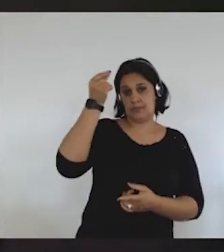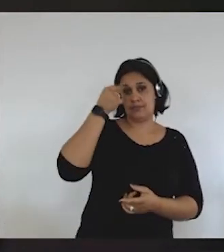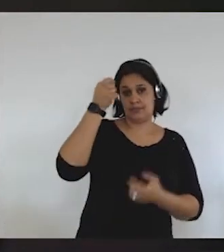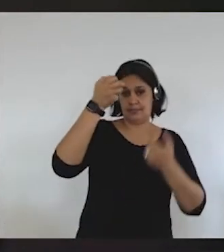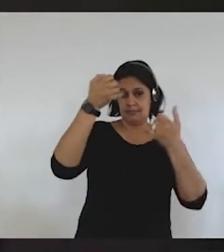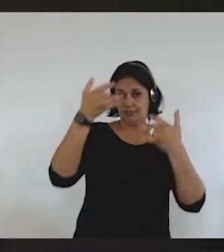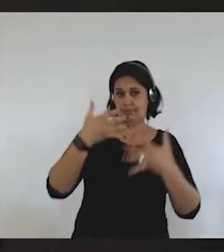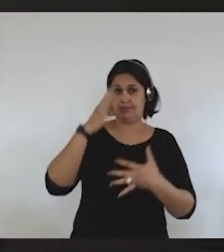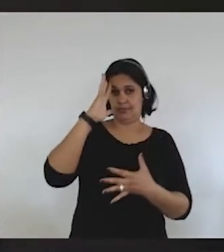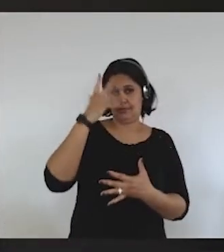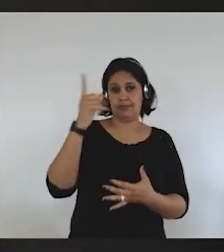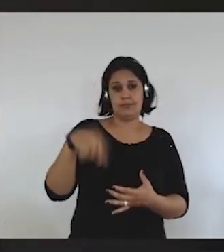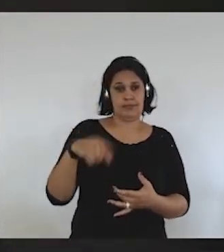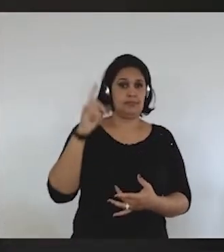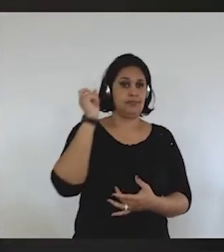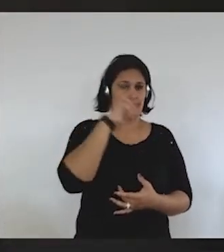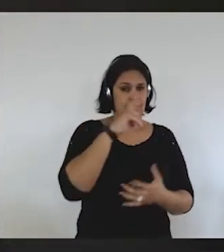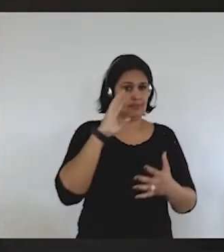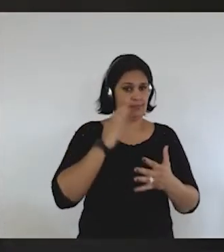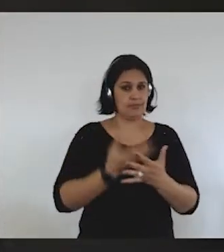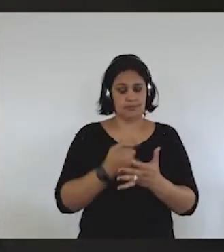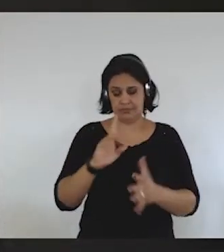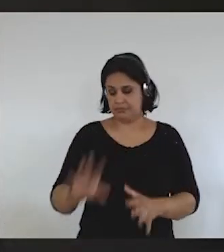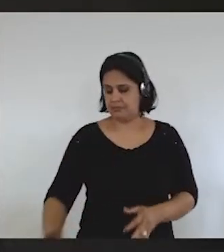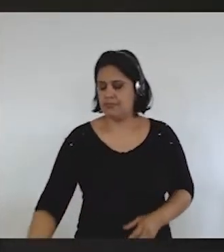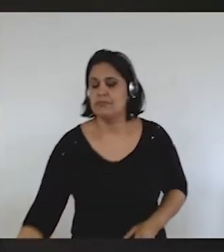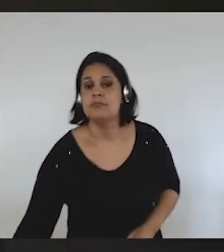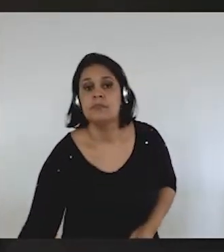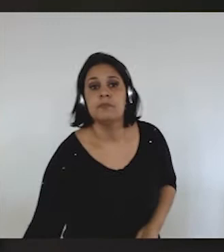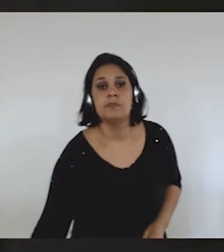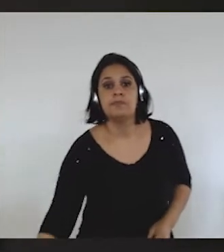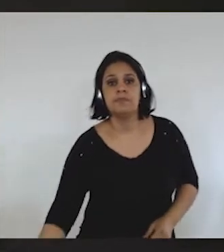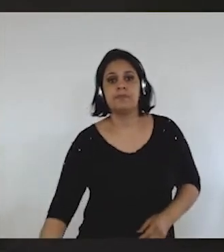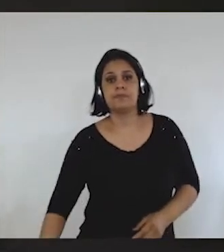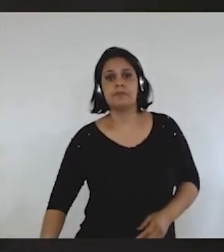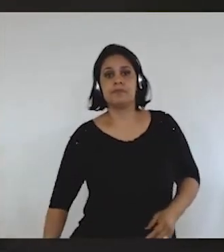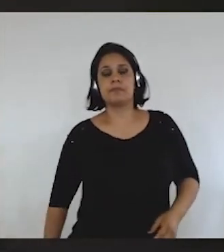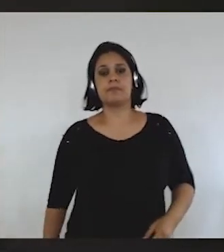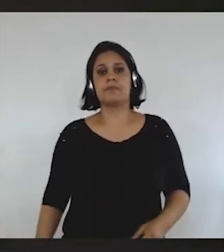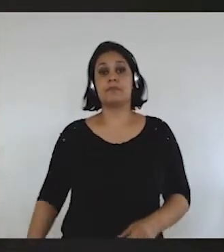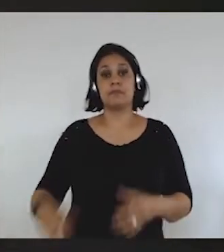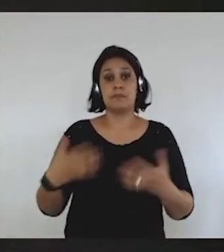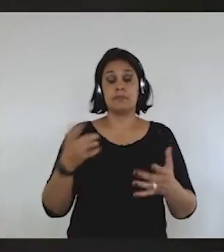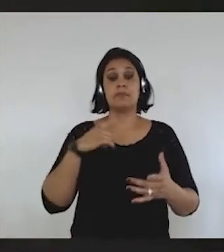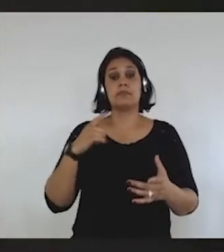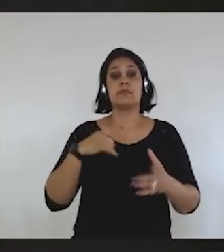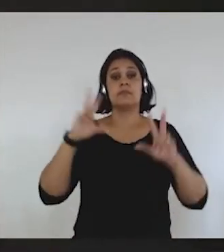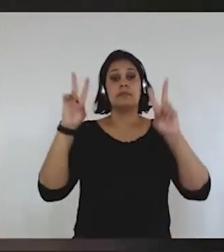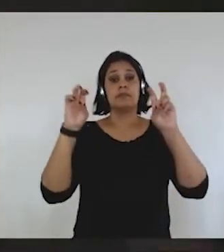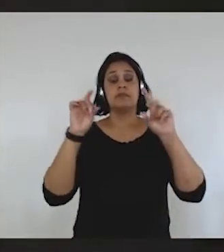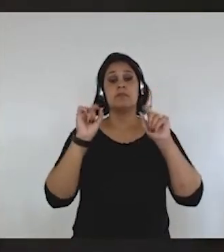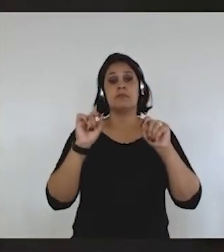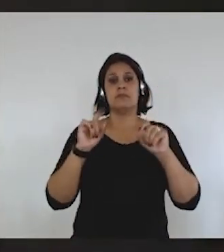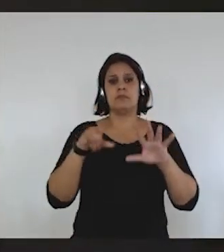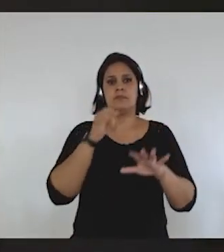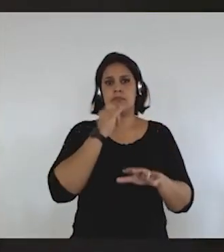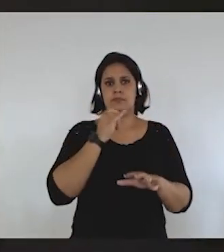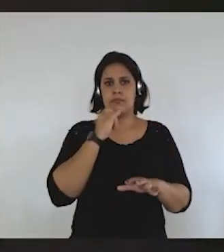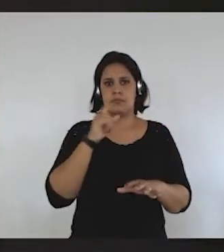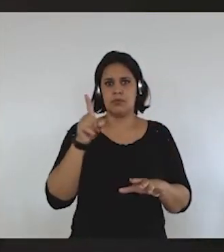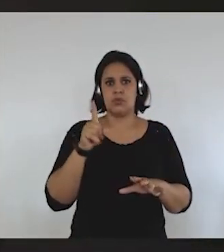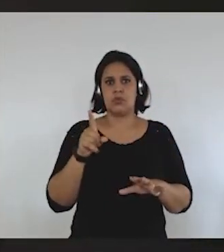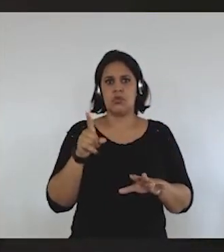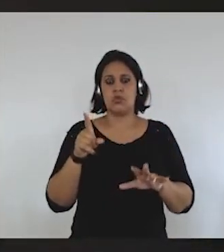interessante. A questão dizia respeito à retirada compulsória, né, do corpo